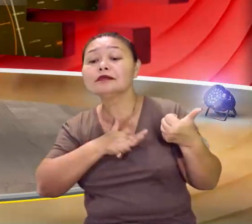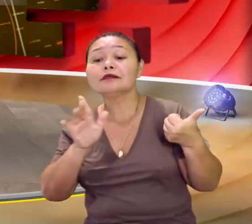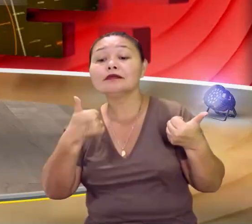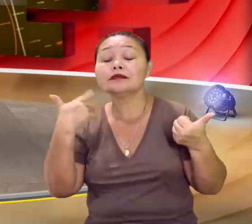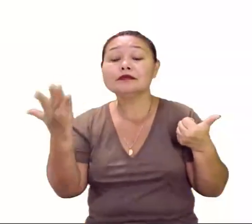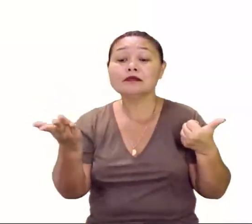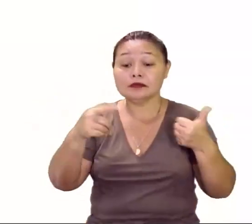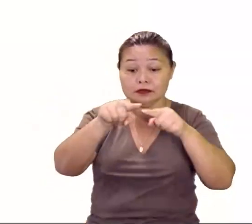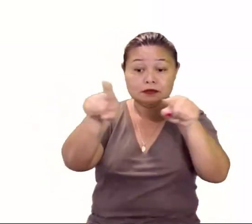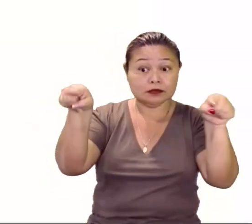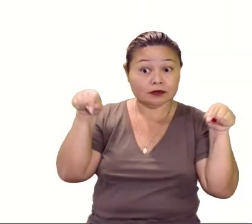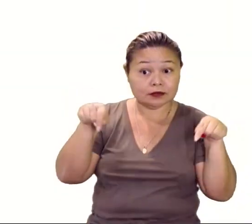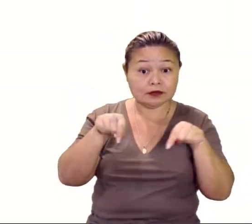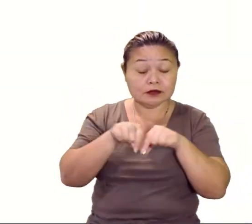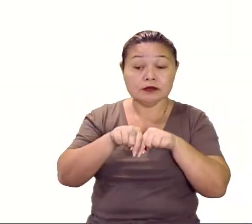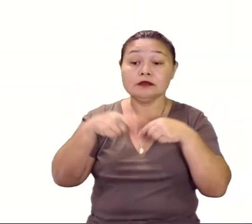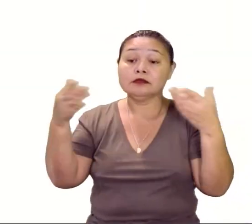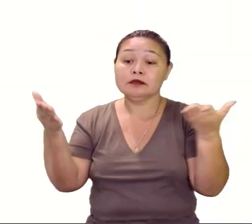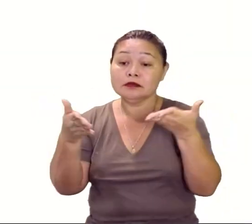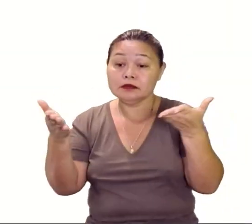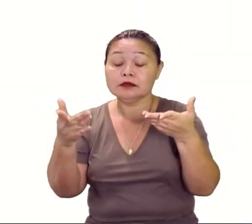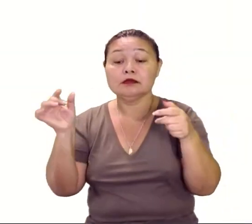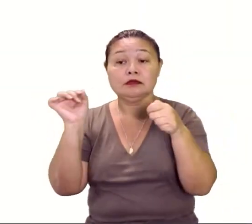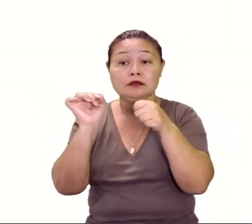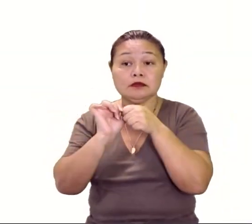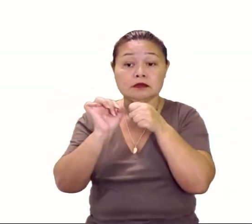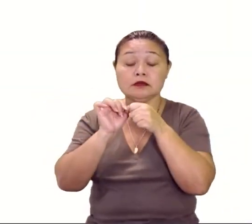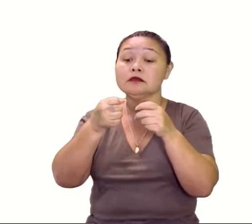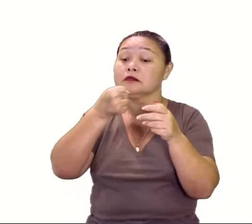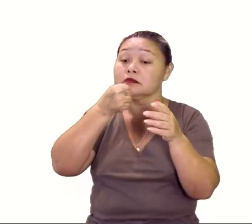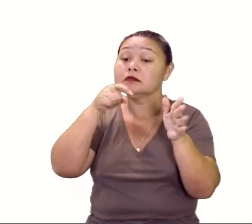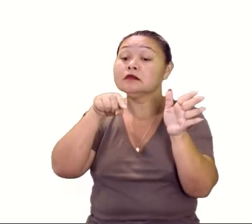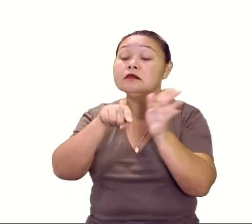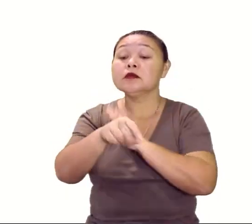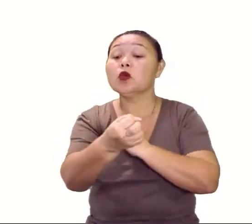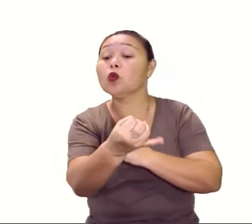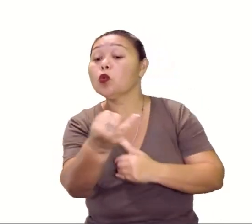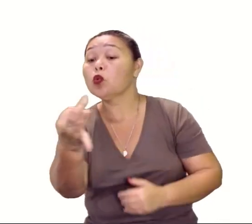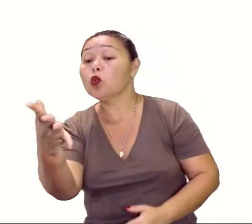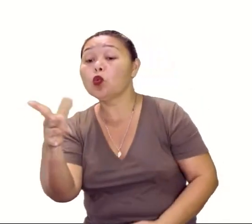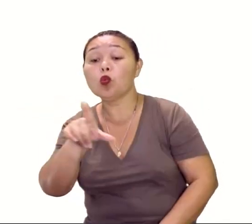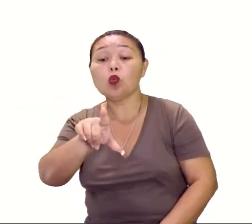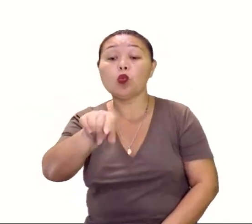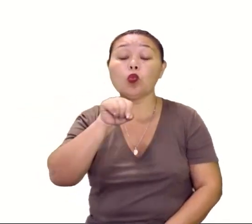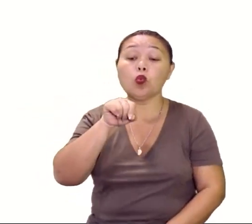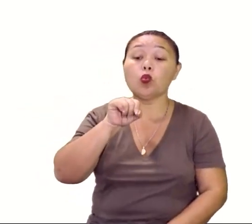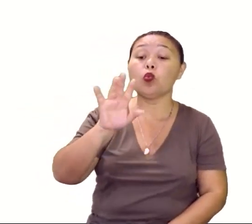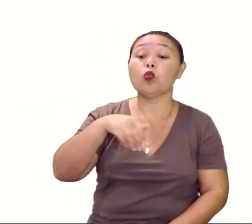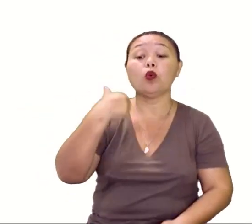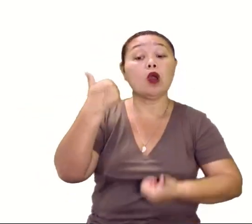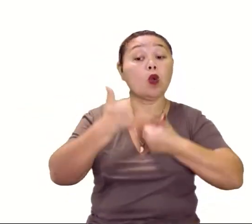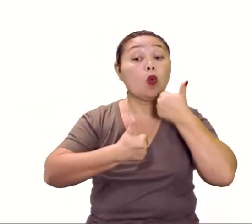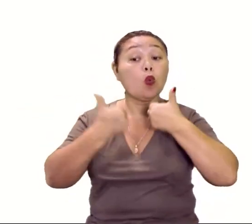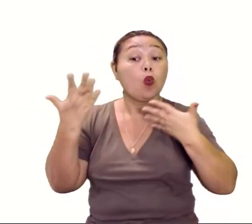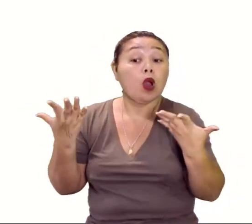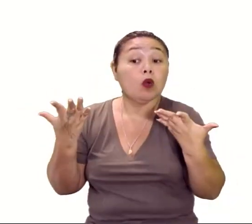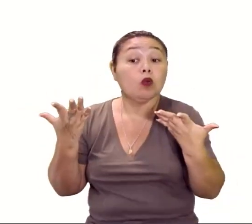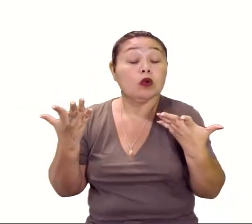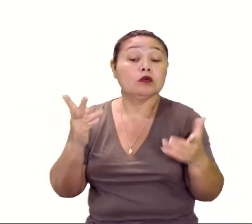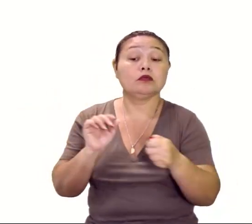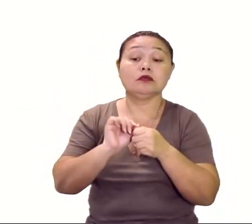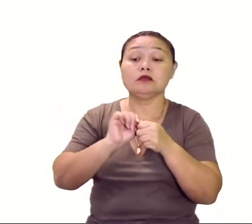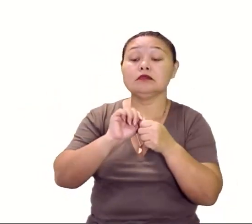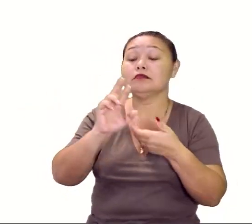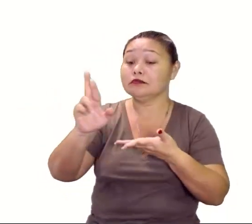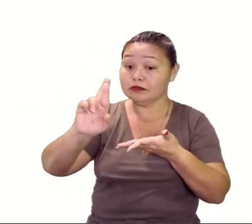Então, na sala agora, vocês vão fazer aí a enquete de quais alunos preferem quais esportes. E, claro,